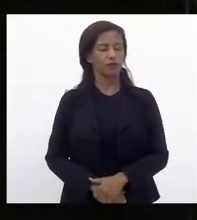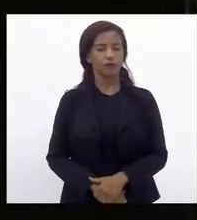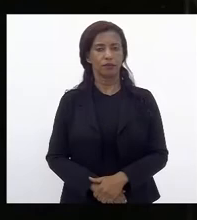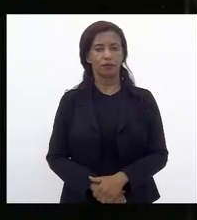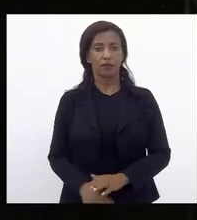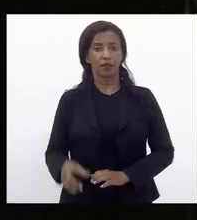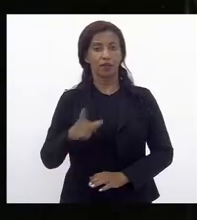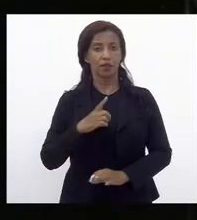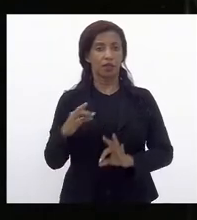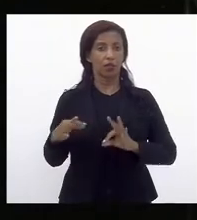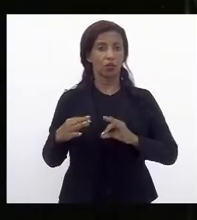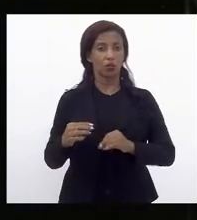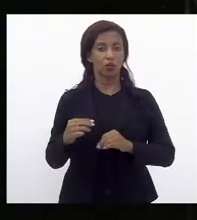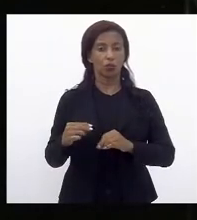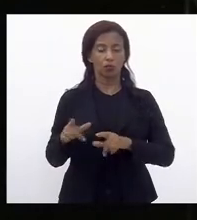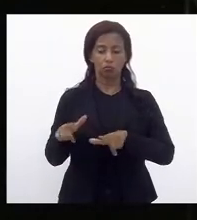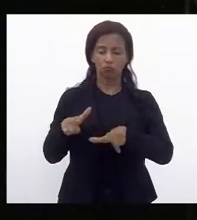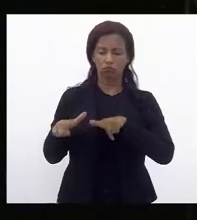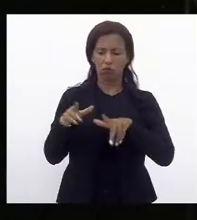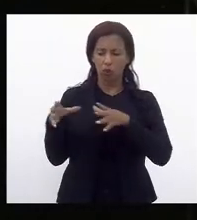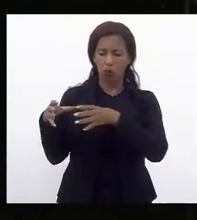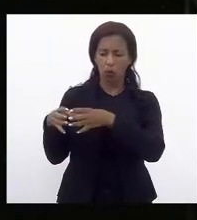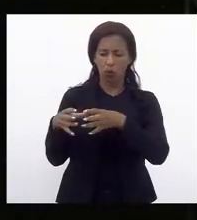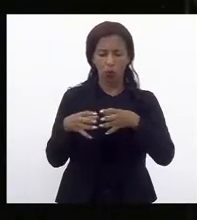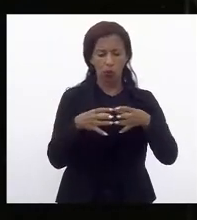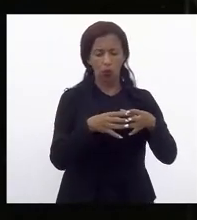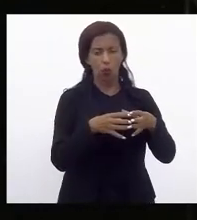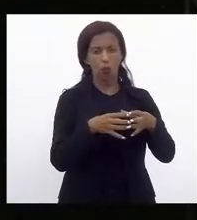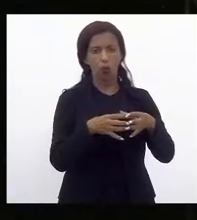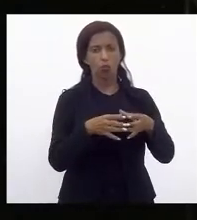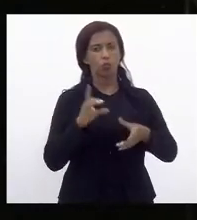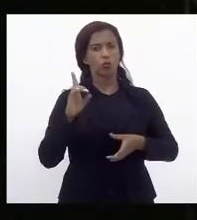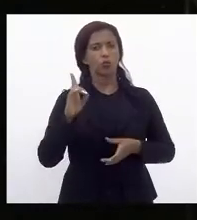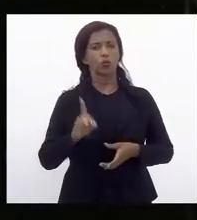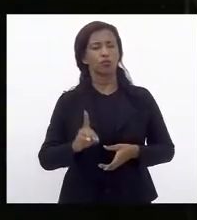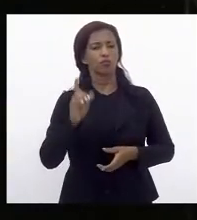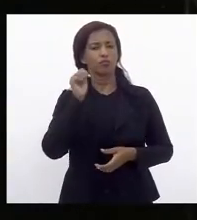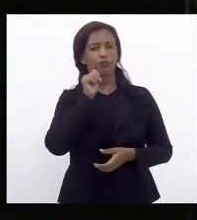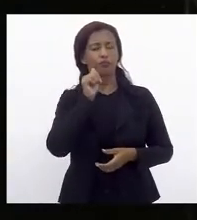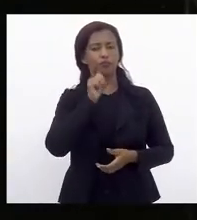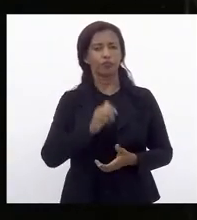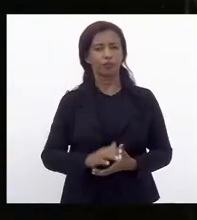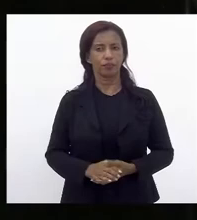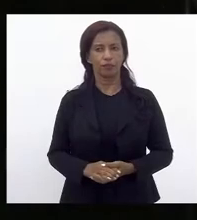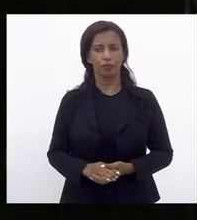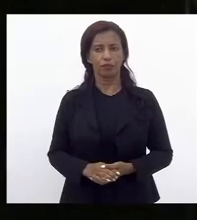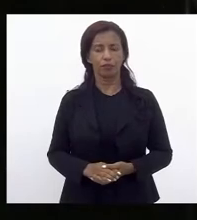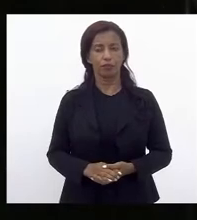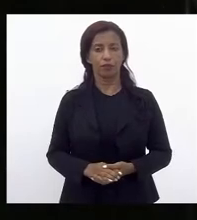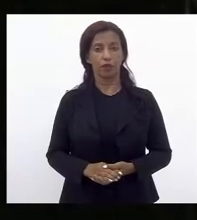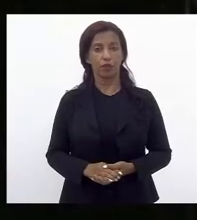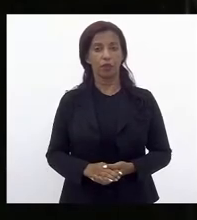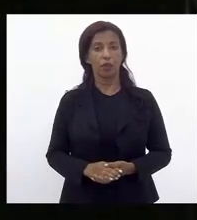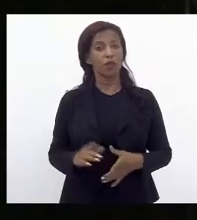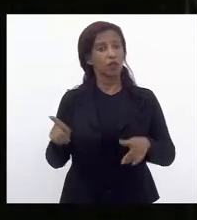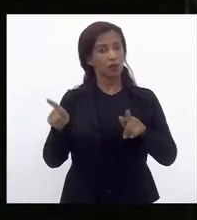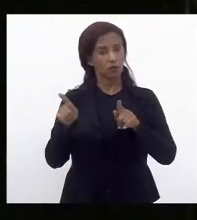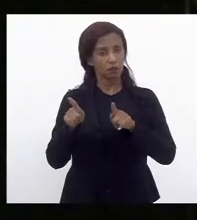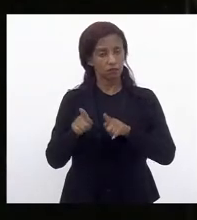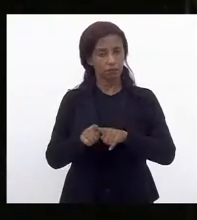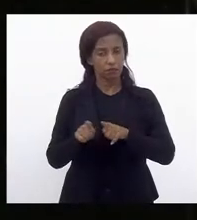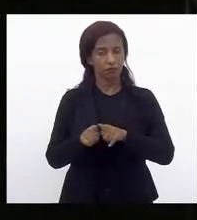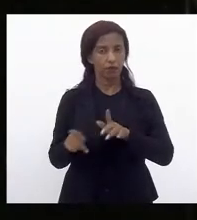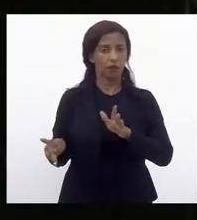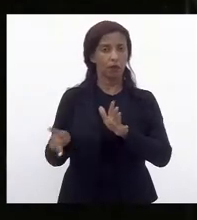Tem tudo para trabalhar em conjunto com a Comissão de Defesa das Mulheres. E foi procurado também